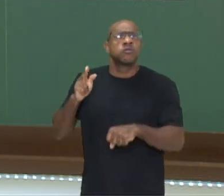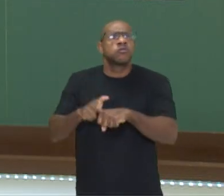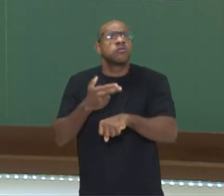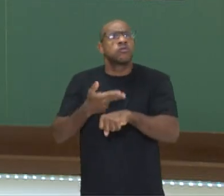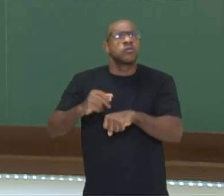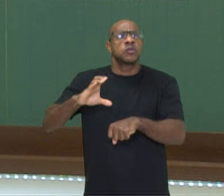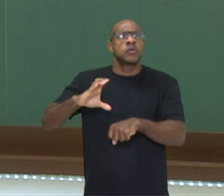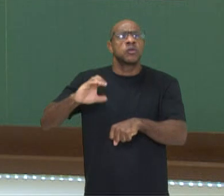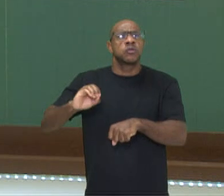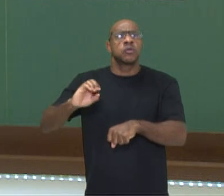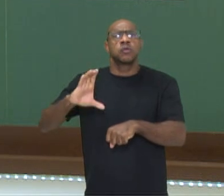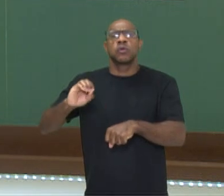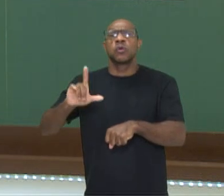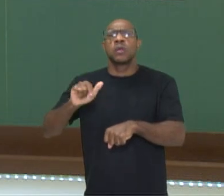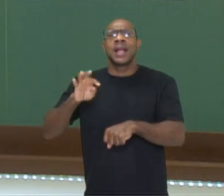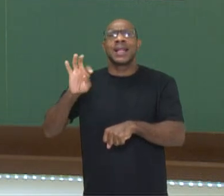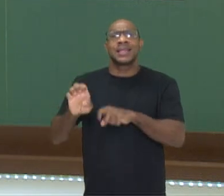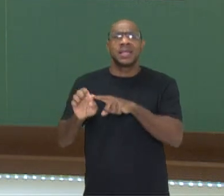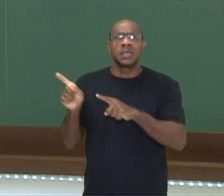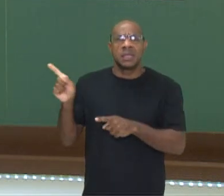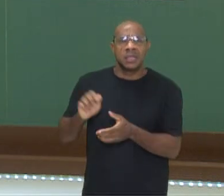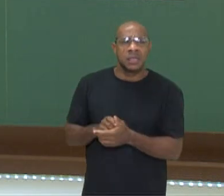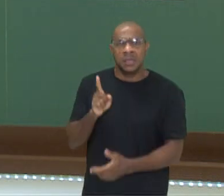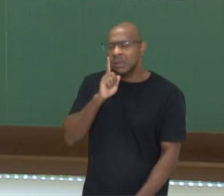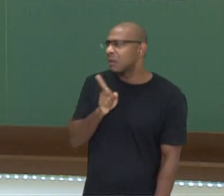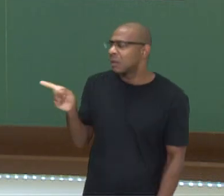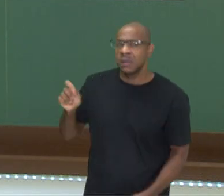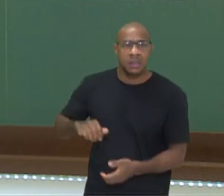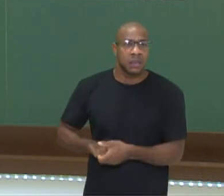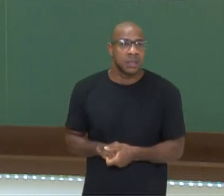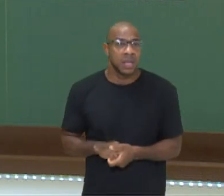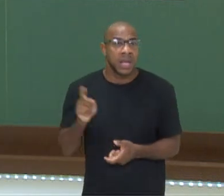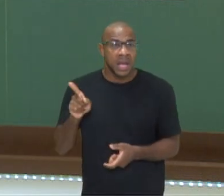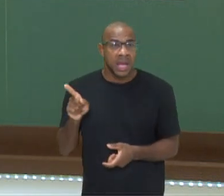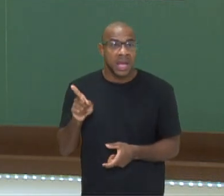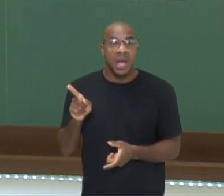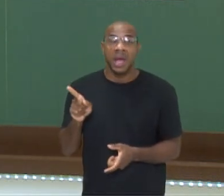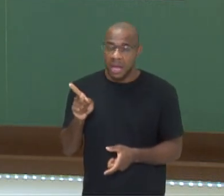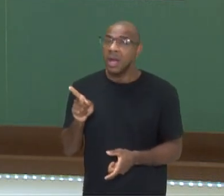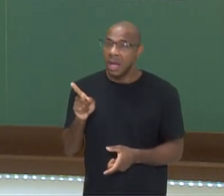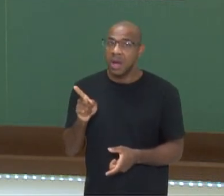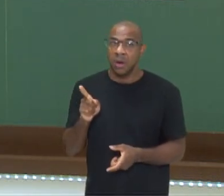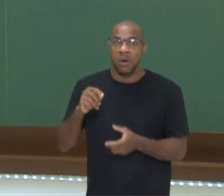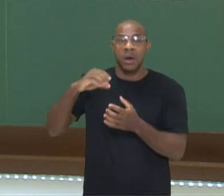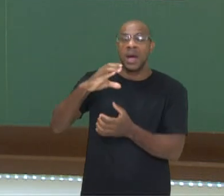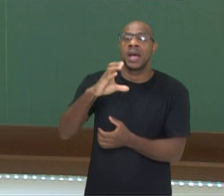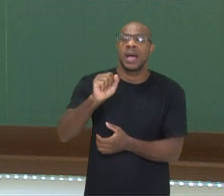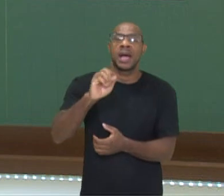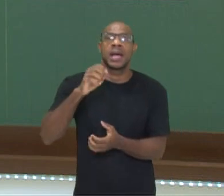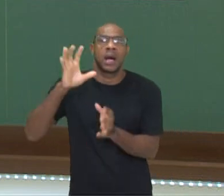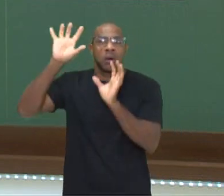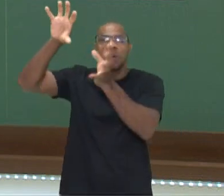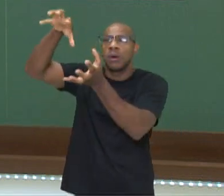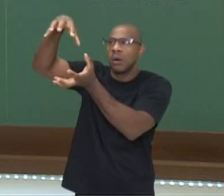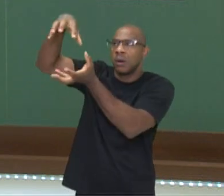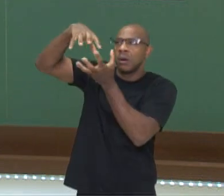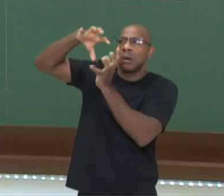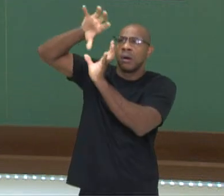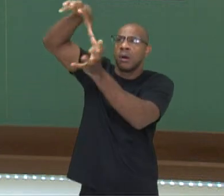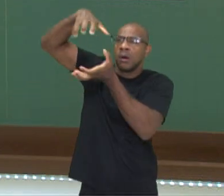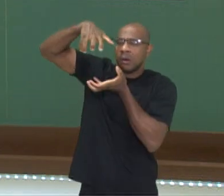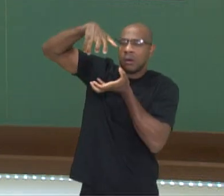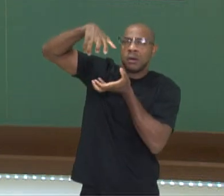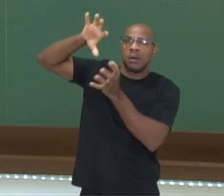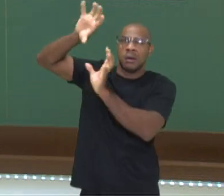Chocolate. Vamos lá? Vocês sabiam que essa é a fruta do cacau? Chocolate